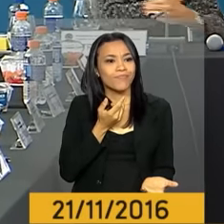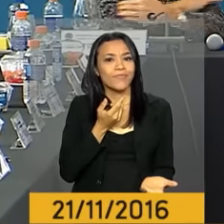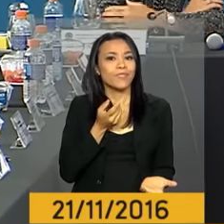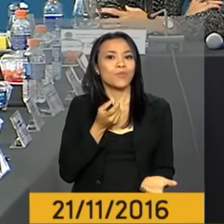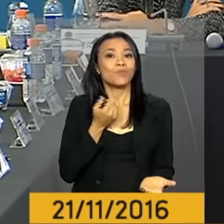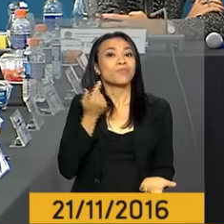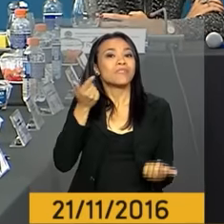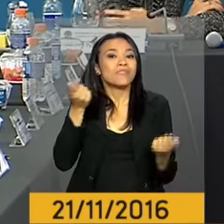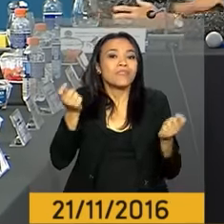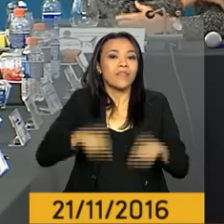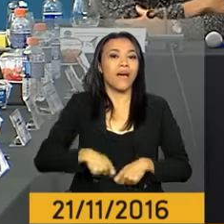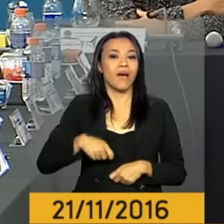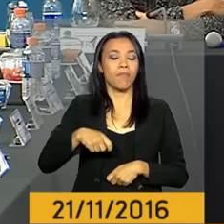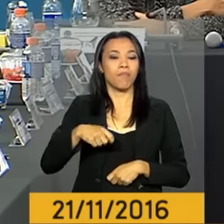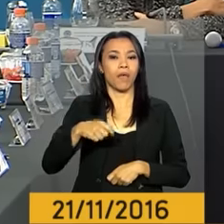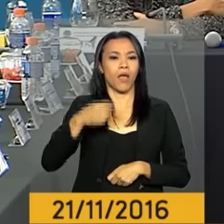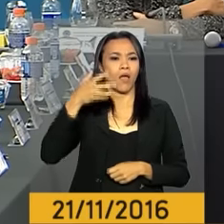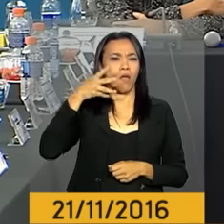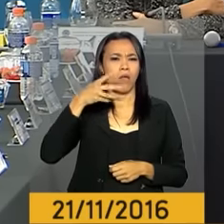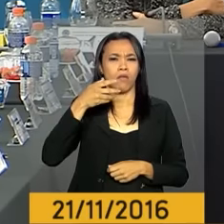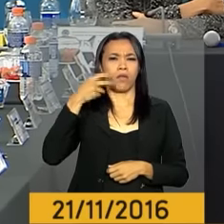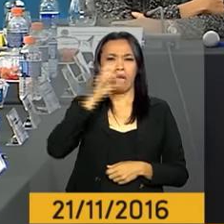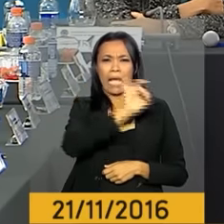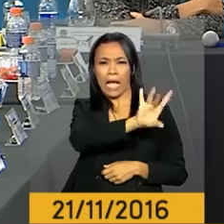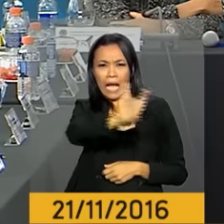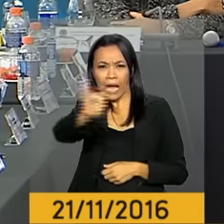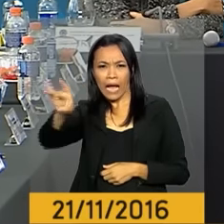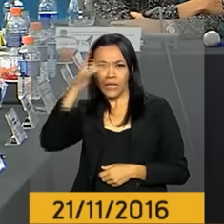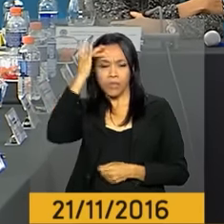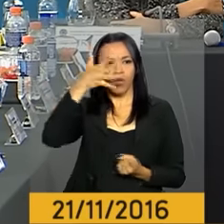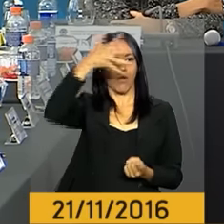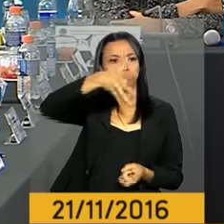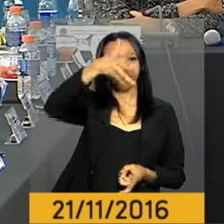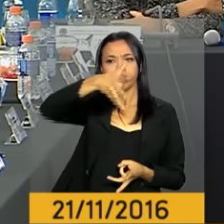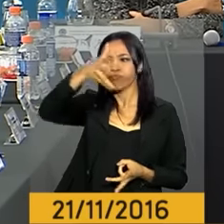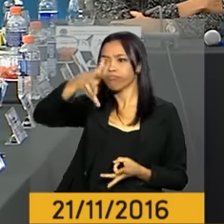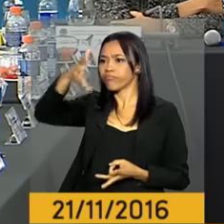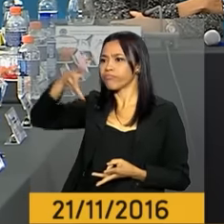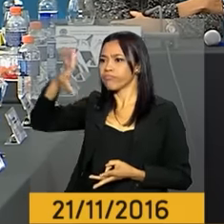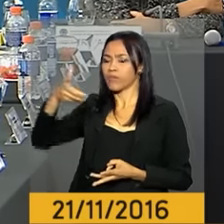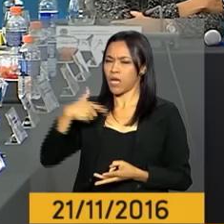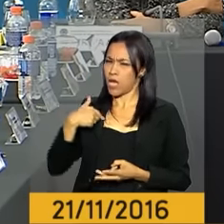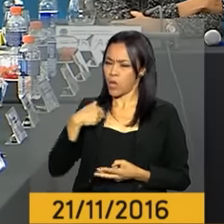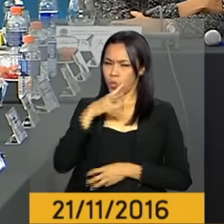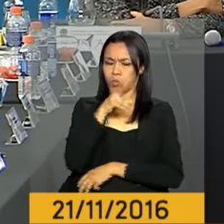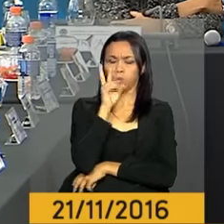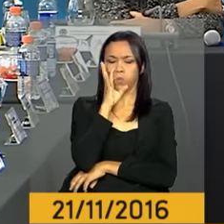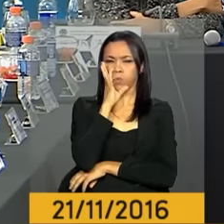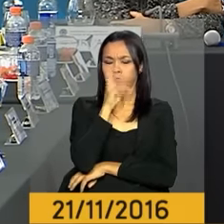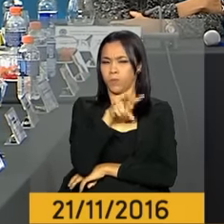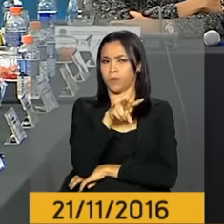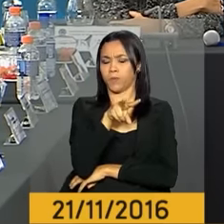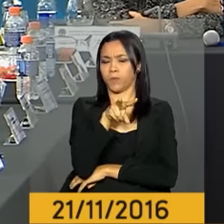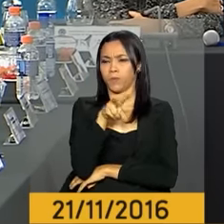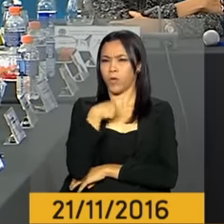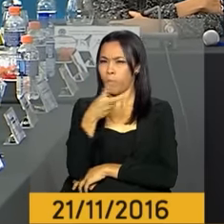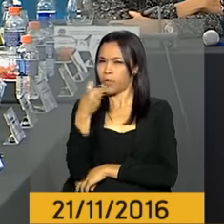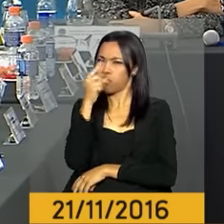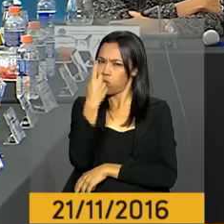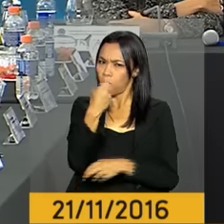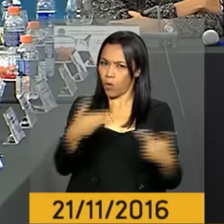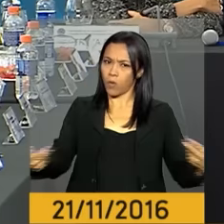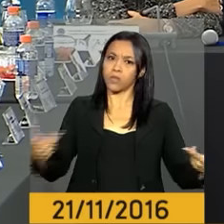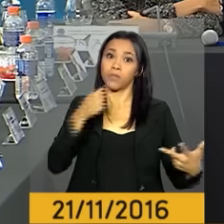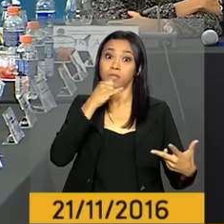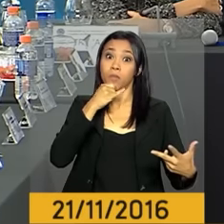um por um, porque eu detectei um fenômeno muito interessante aqui. No geral, quando você faz uma